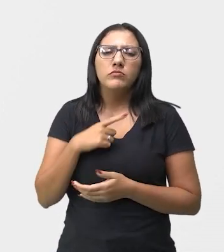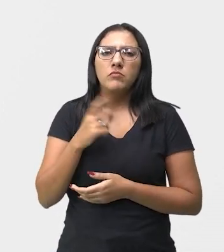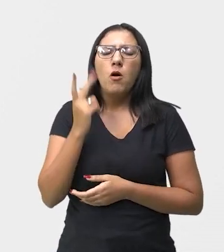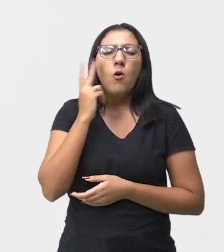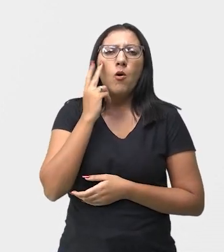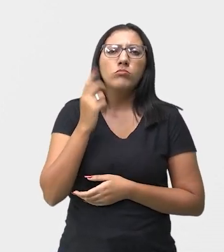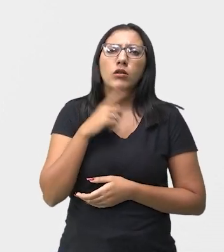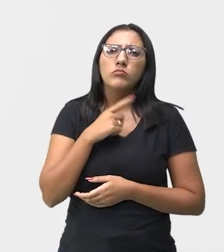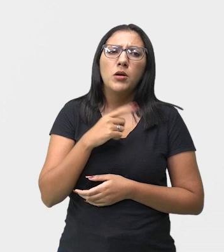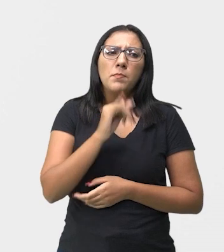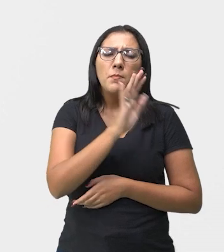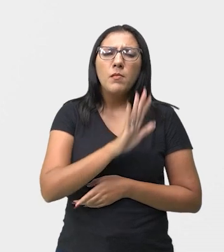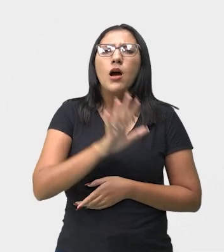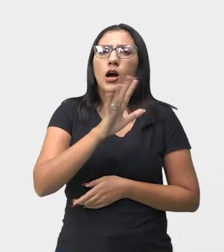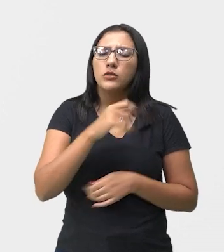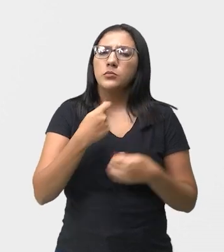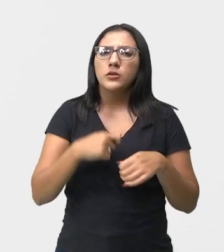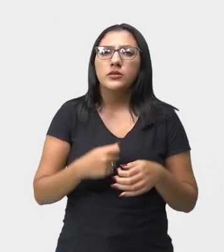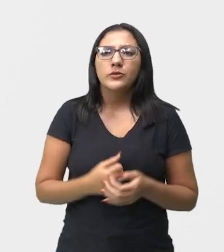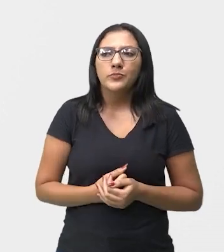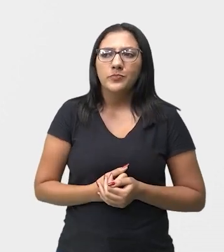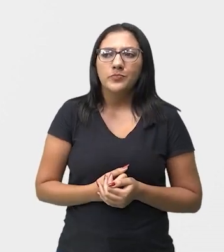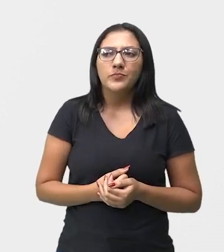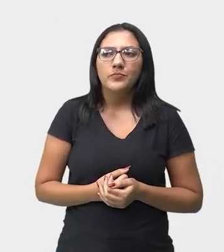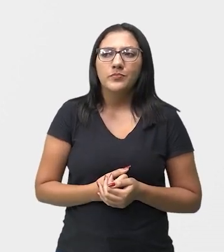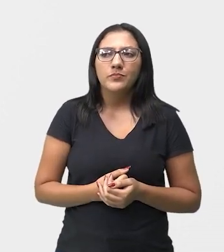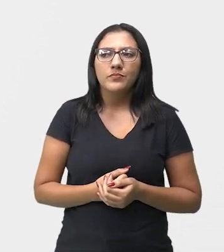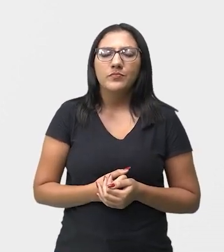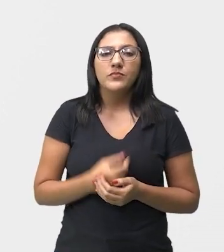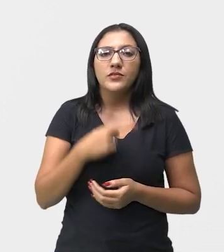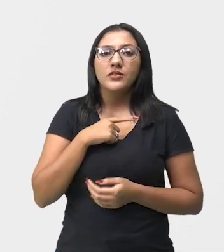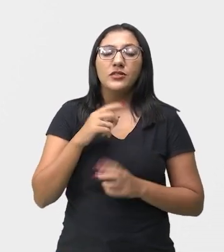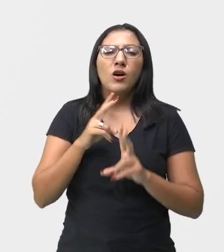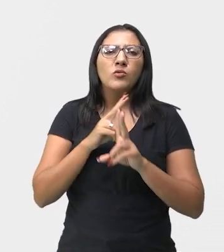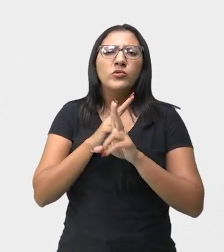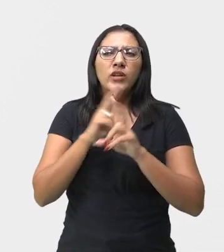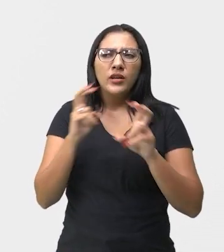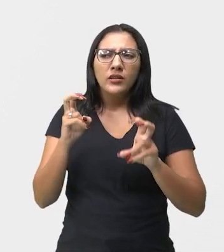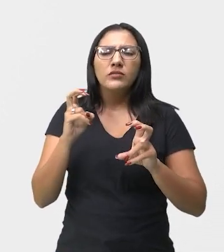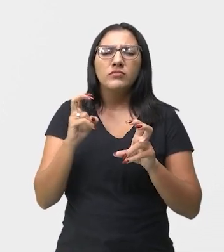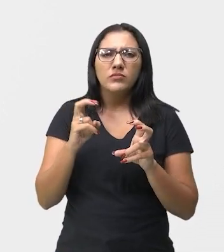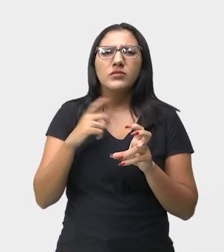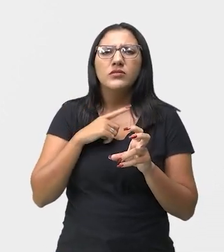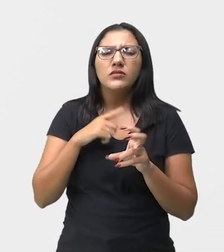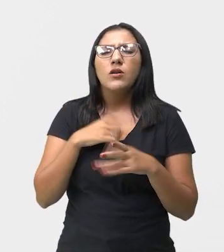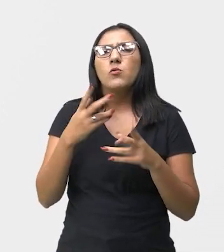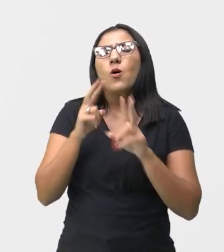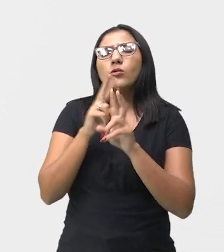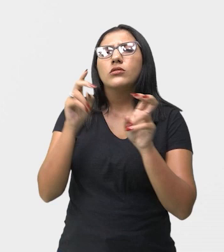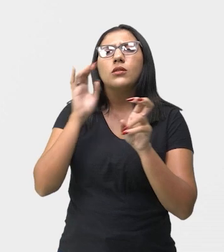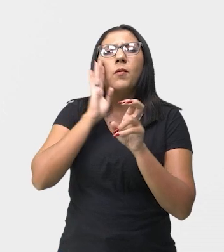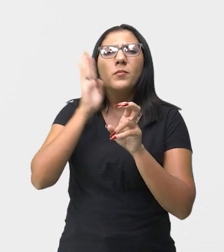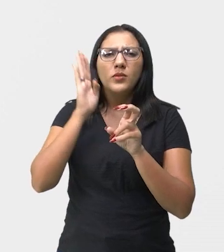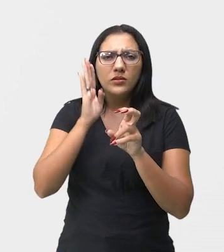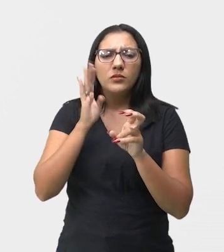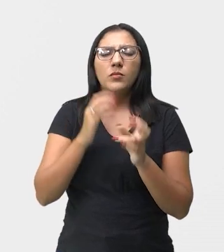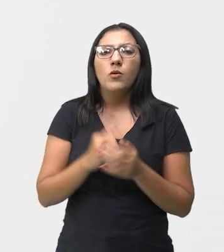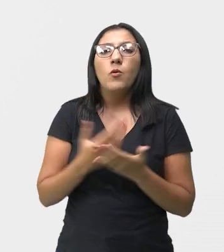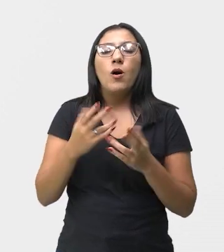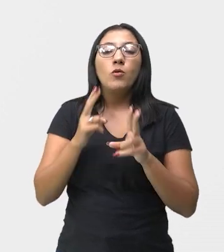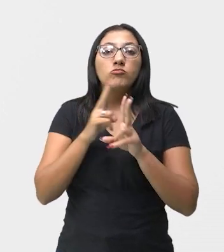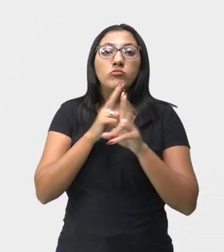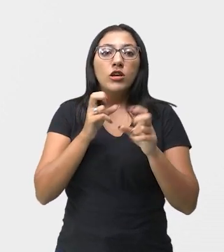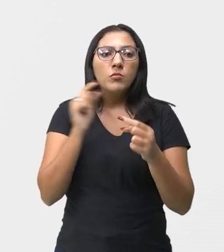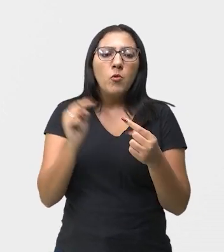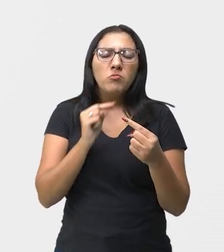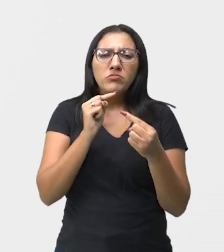Não é? Qual é o assunto de que trata aquele infográfico? E o infográfico pode tratar de temas os mais variados possíveis,